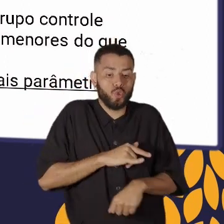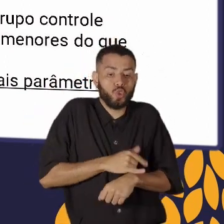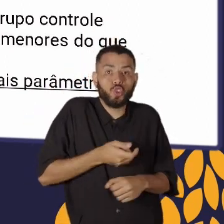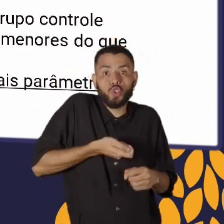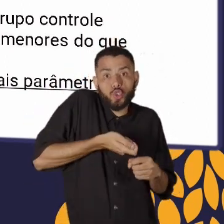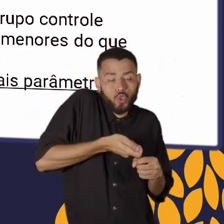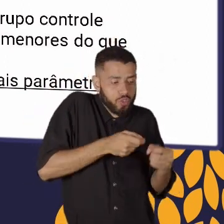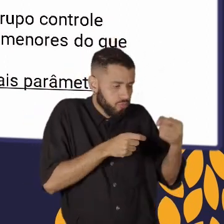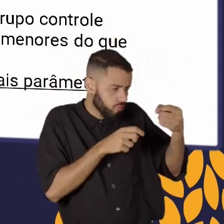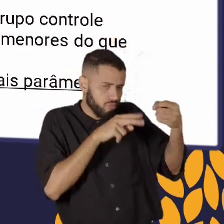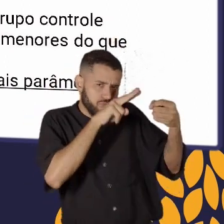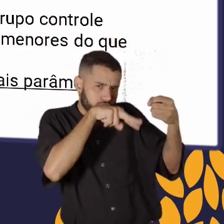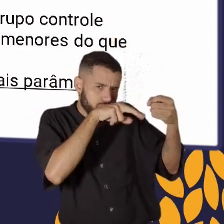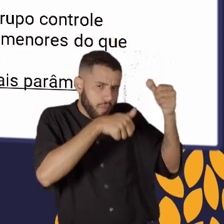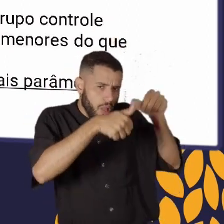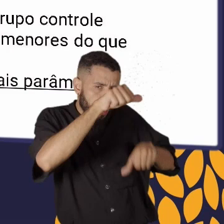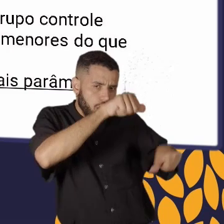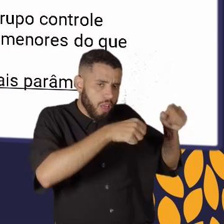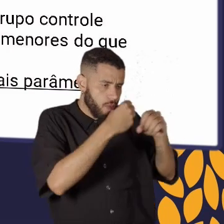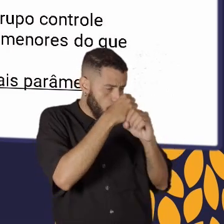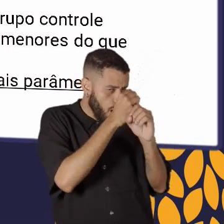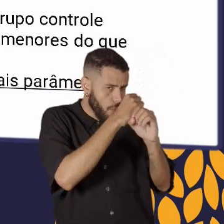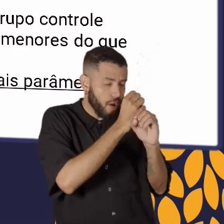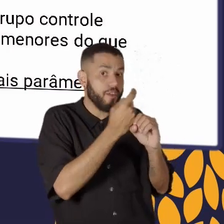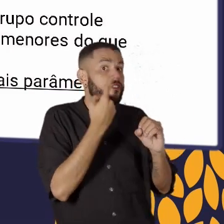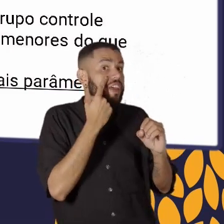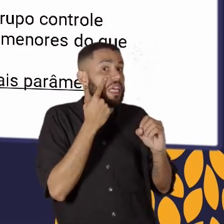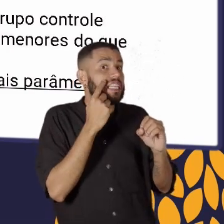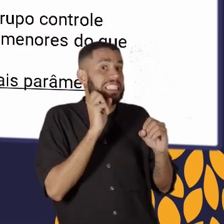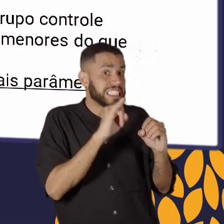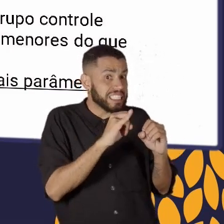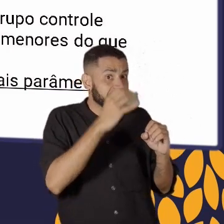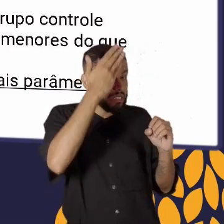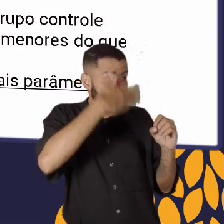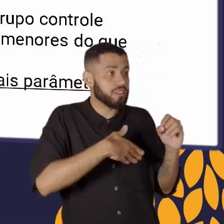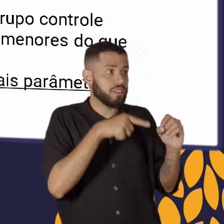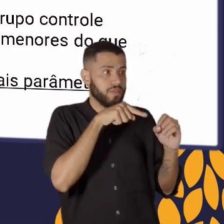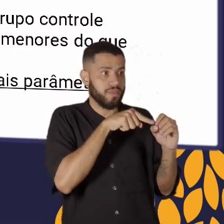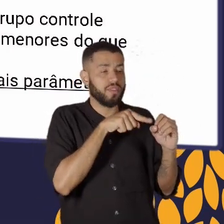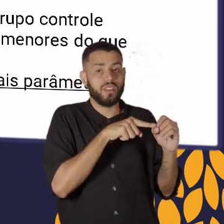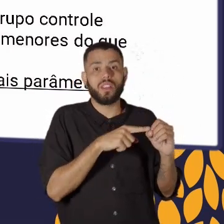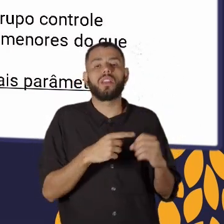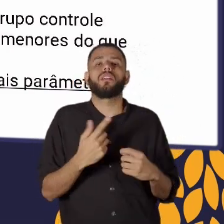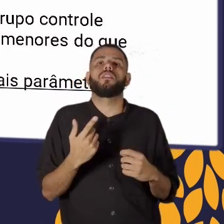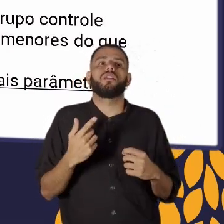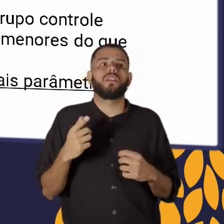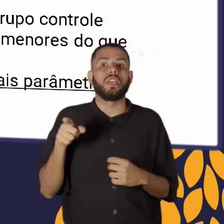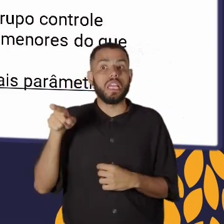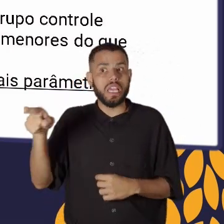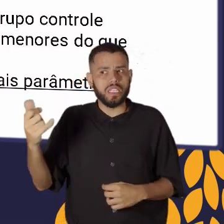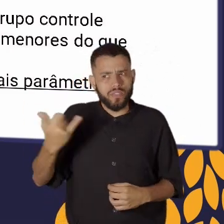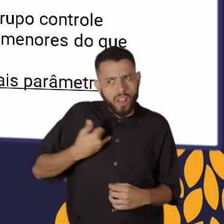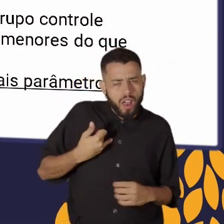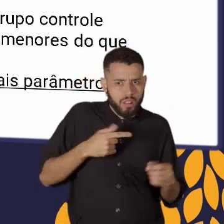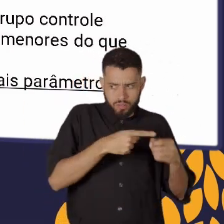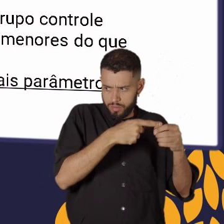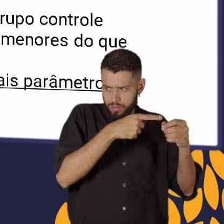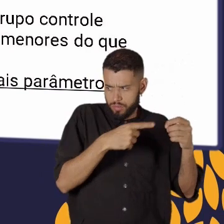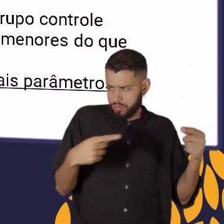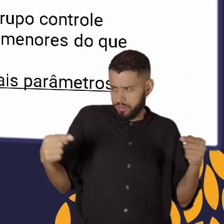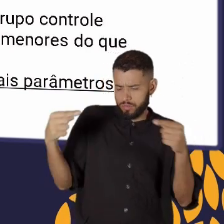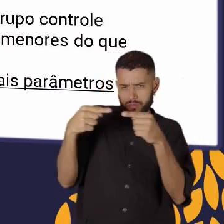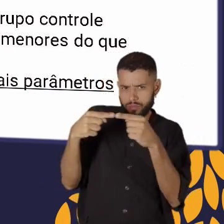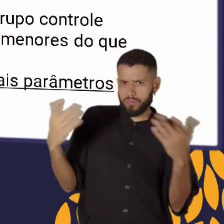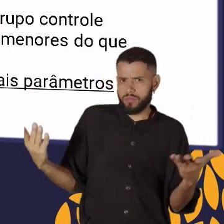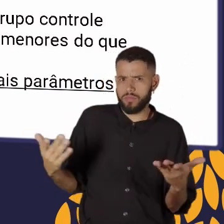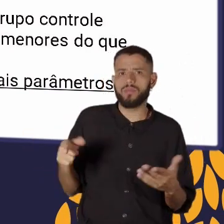fato, a gente identificou que o que eles diziam correspondia com os achados dos exames de urina. E isso é uma coisa bem interessante,